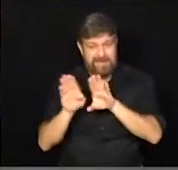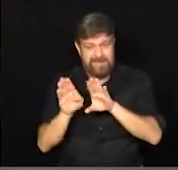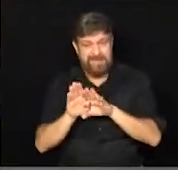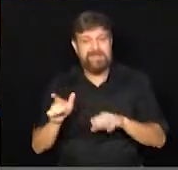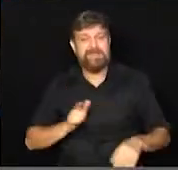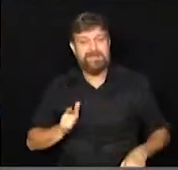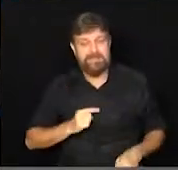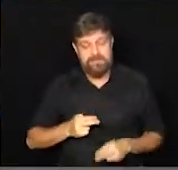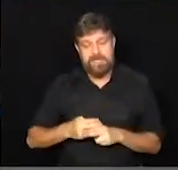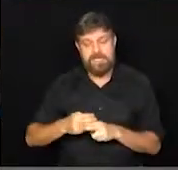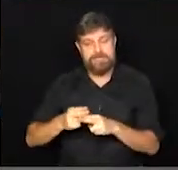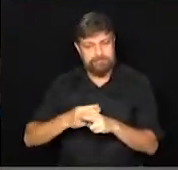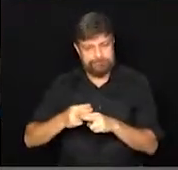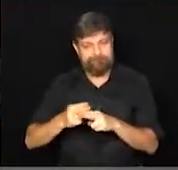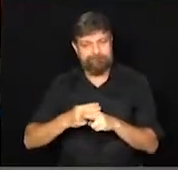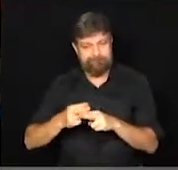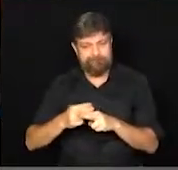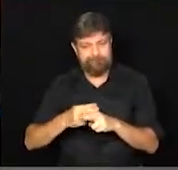relações